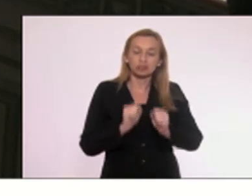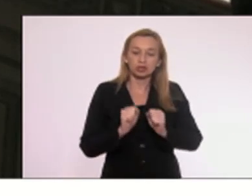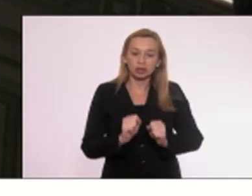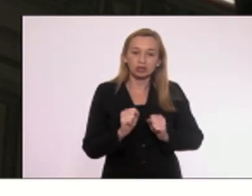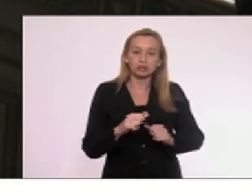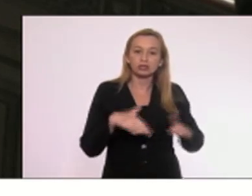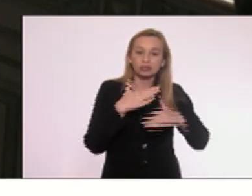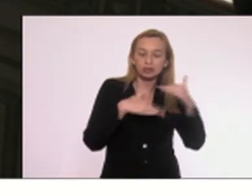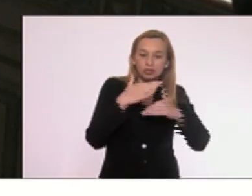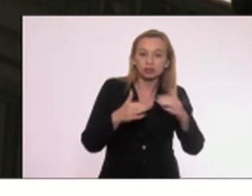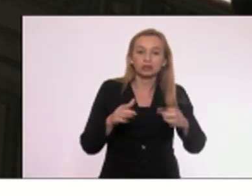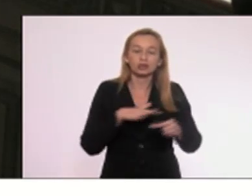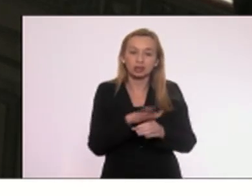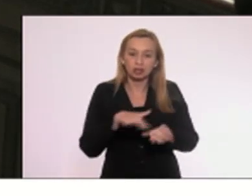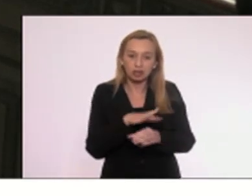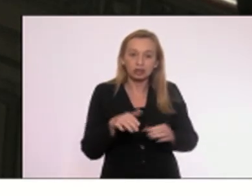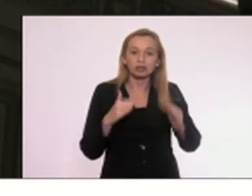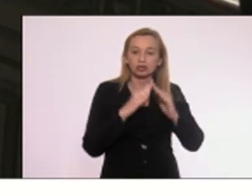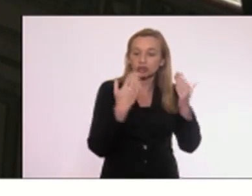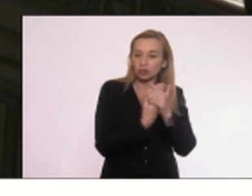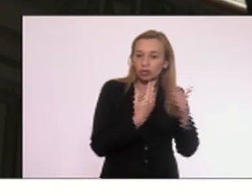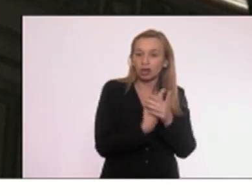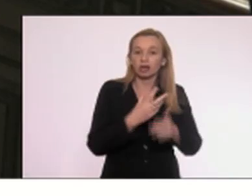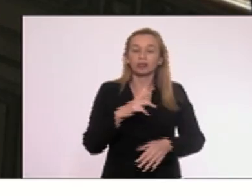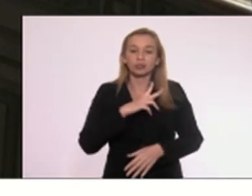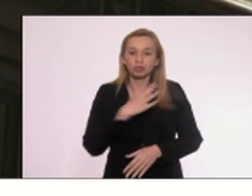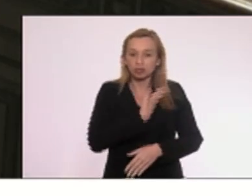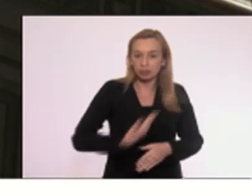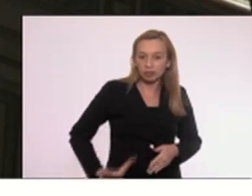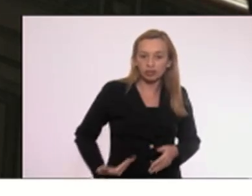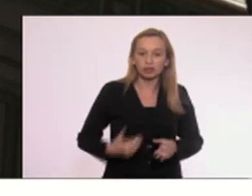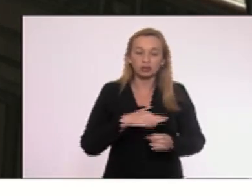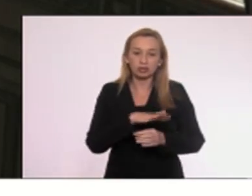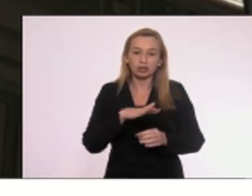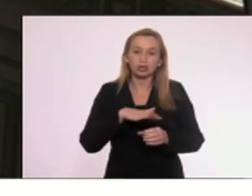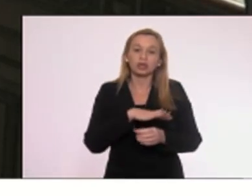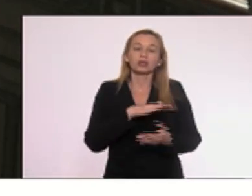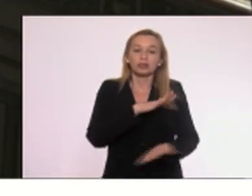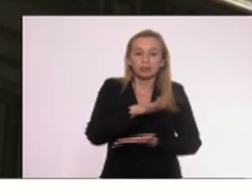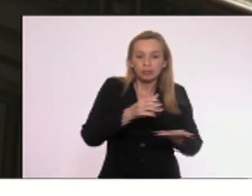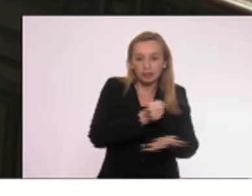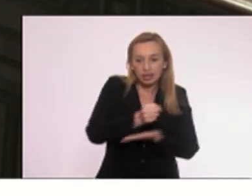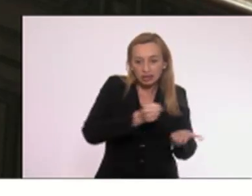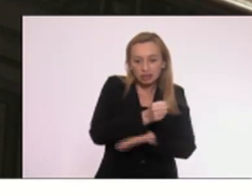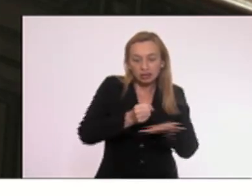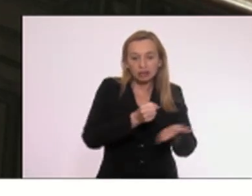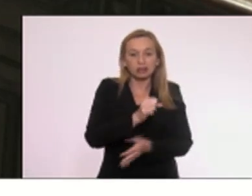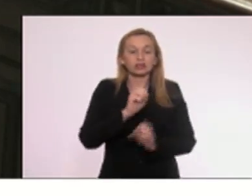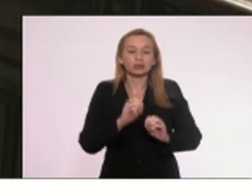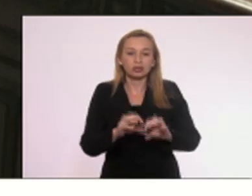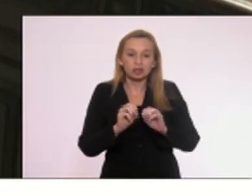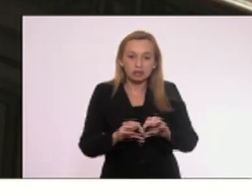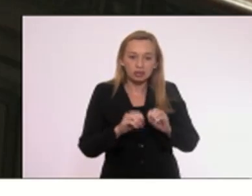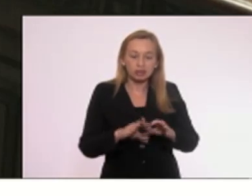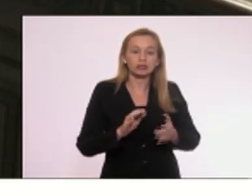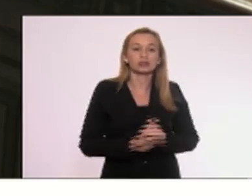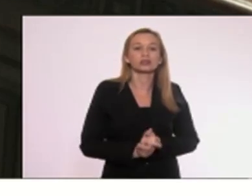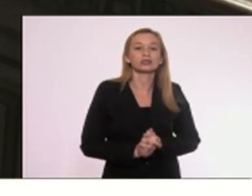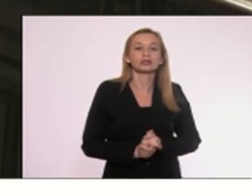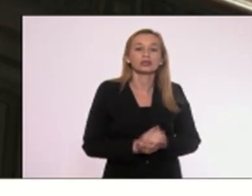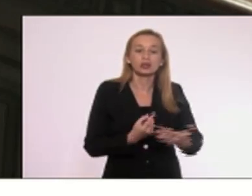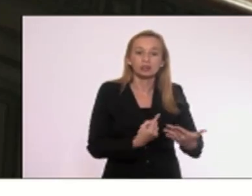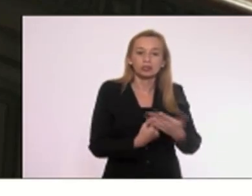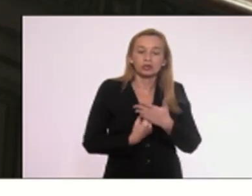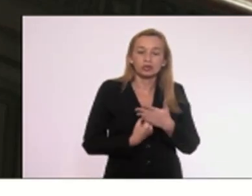desenvolvido em unidades escolares da rede pública e privada de educação básica, situadas no Estado do Rio de Janeiro, mediante a realização de ações